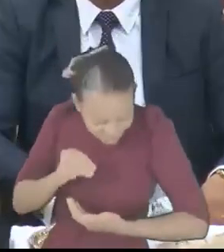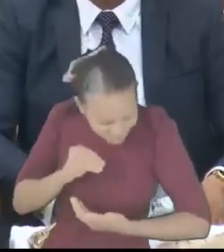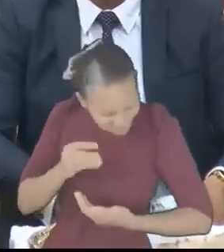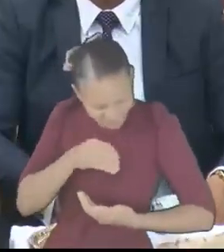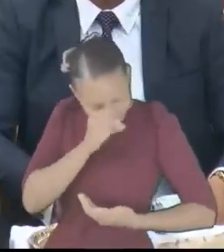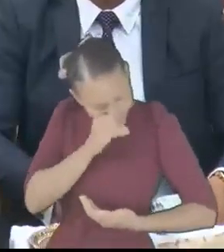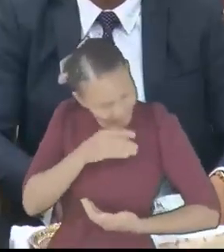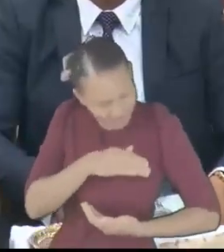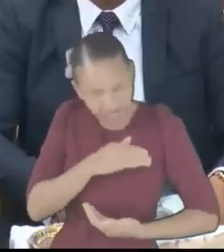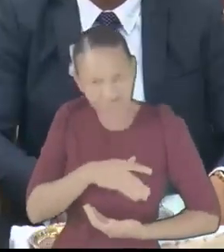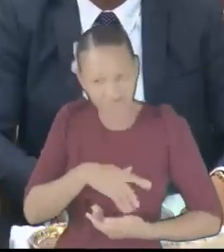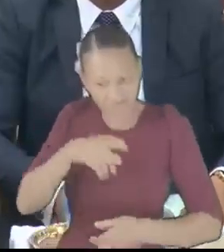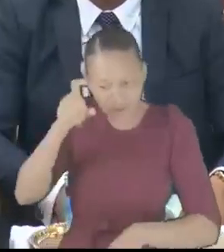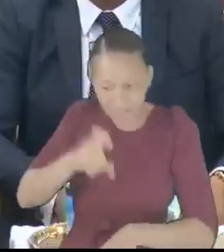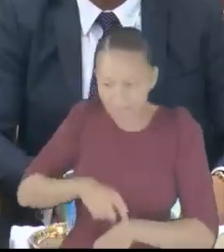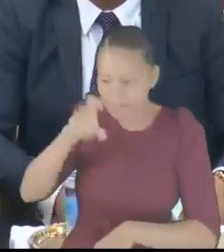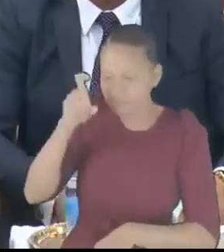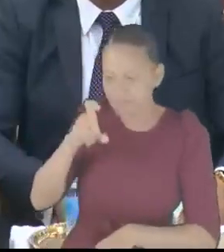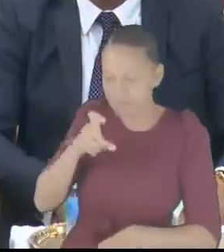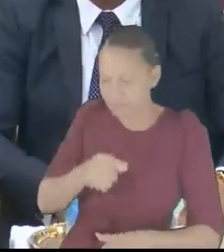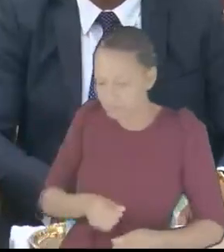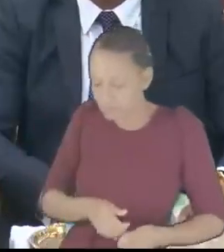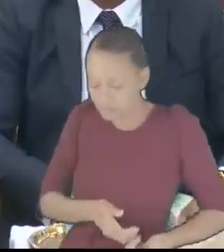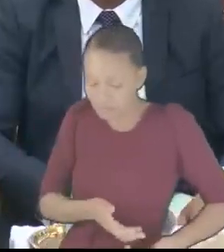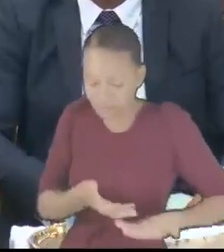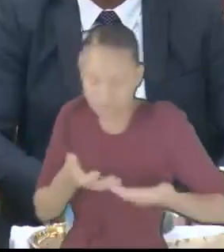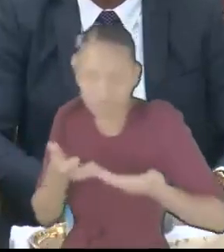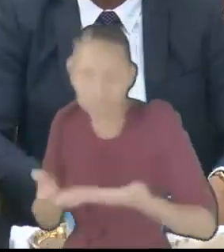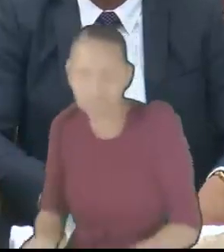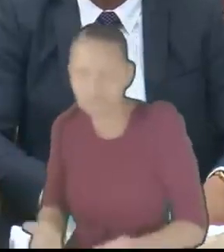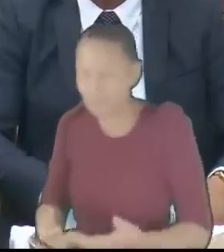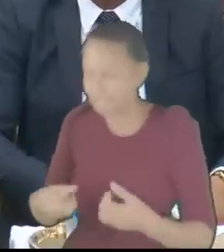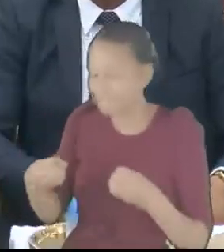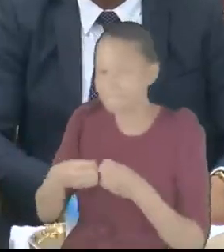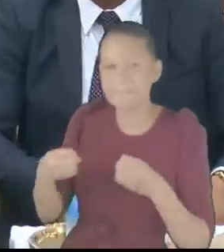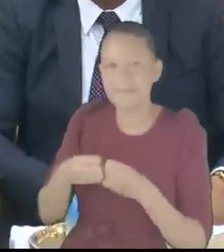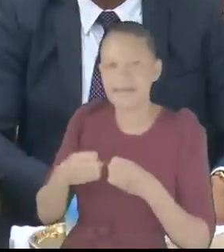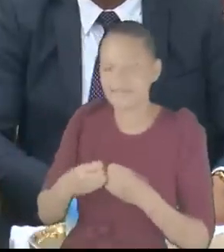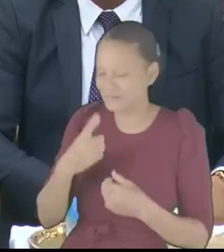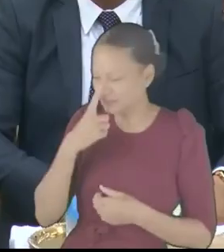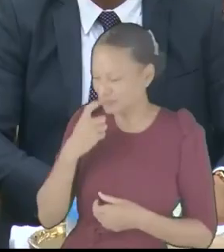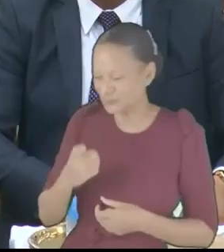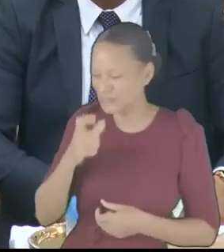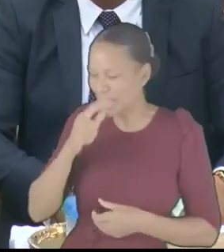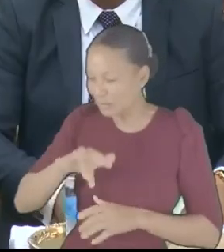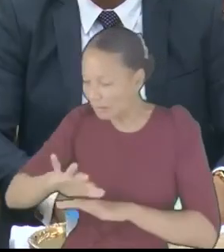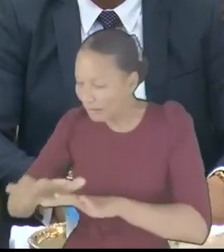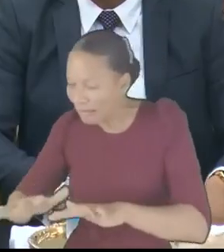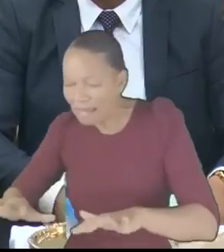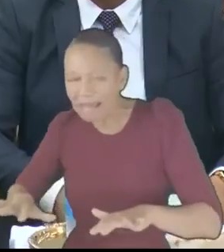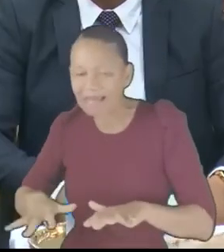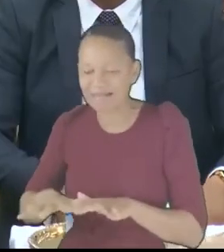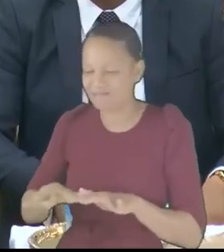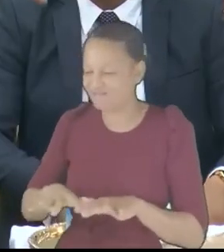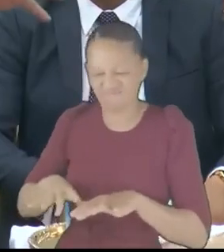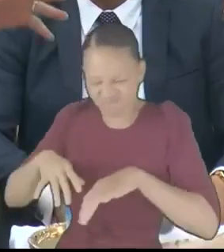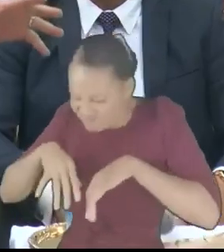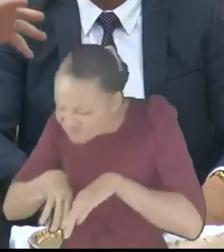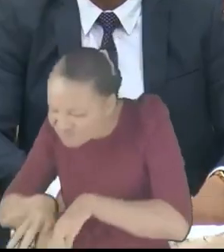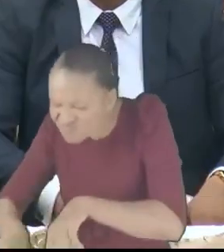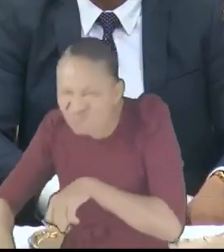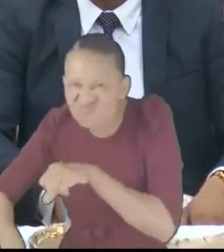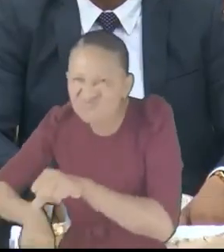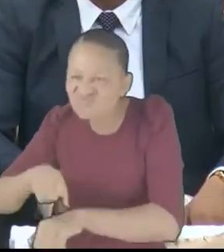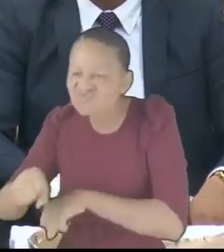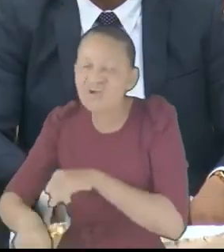nela. Mas no momento que você soltá-la perto da lama, o que é que ela vai fazer, meus irmãos? ela vai para a